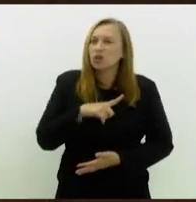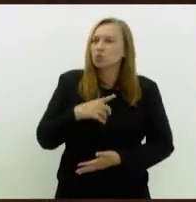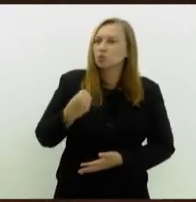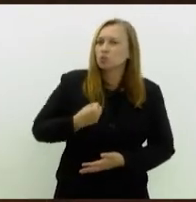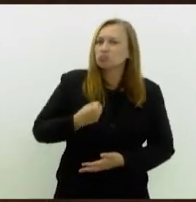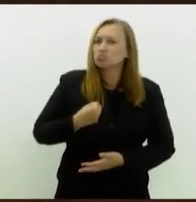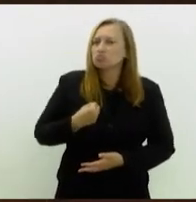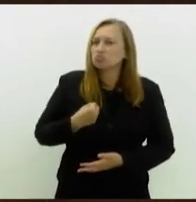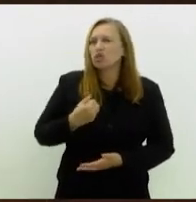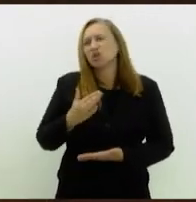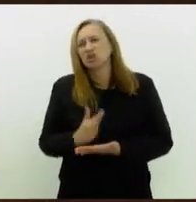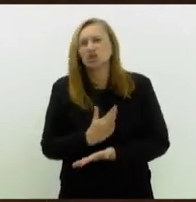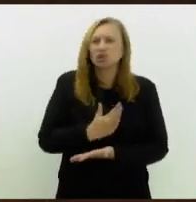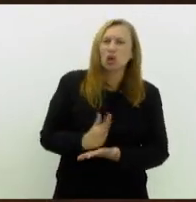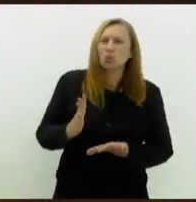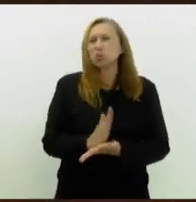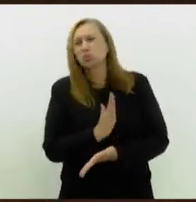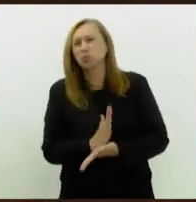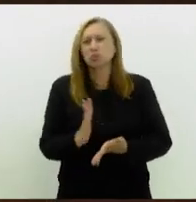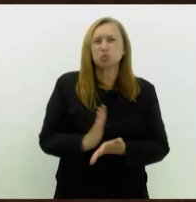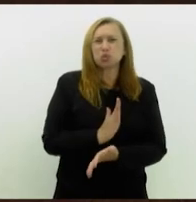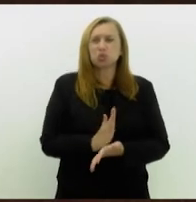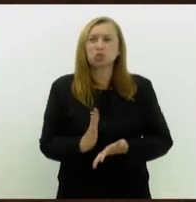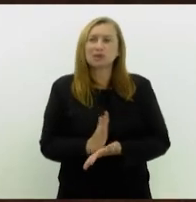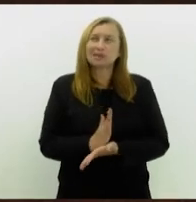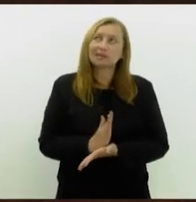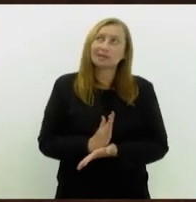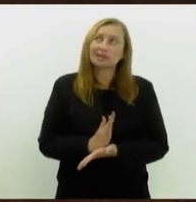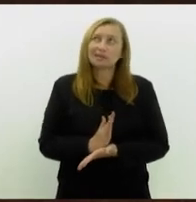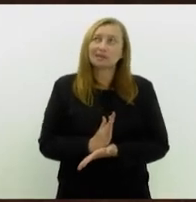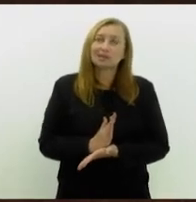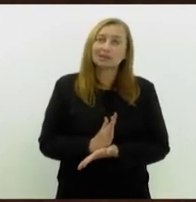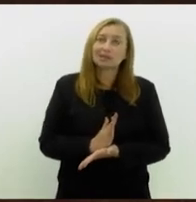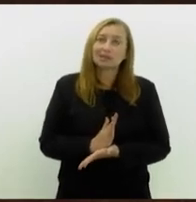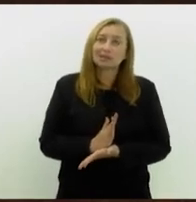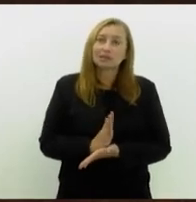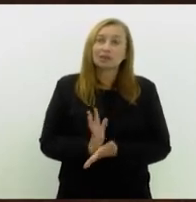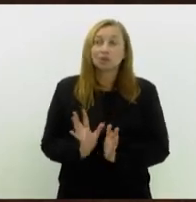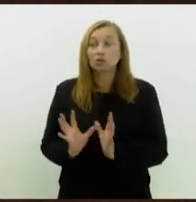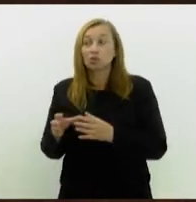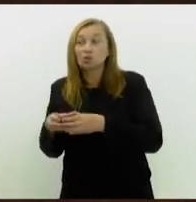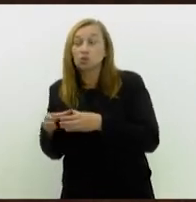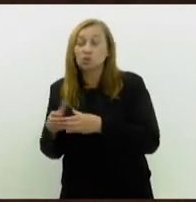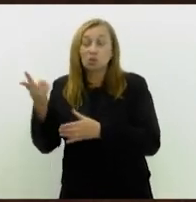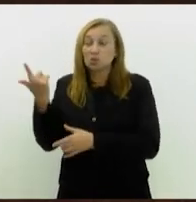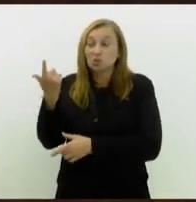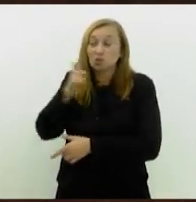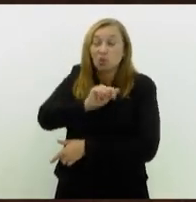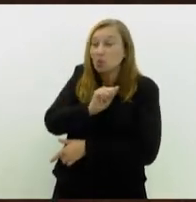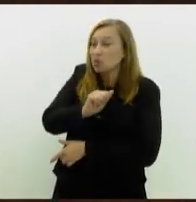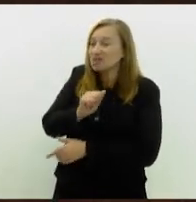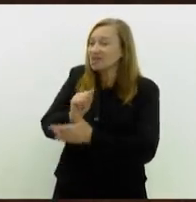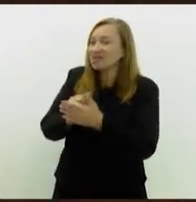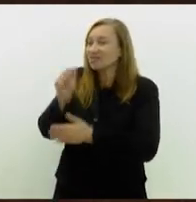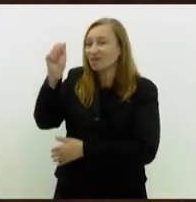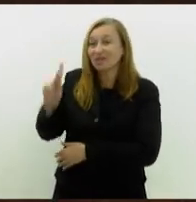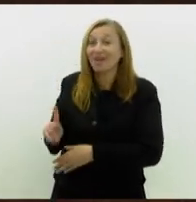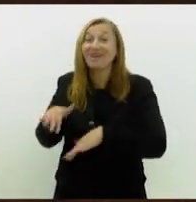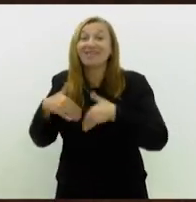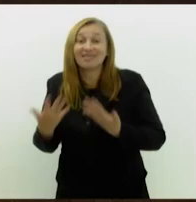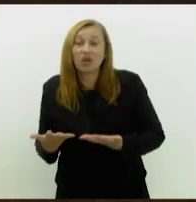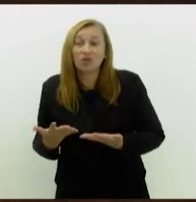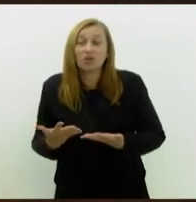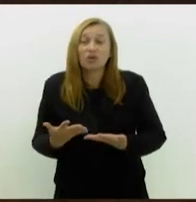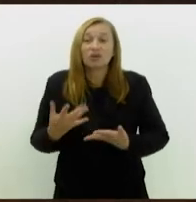aí de algumas dezenas de eh de animadores culturais que não conseguiram sequer se aposentar então eles ficam